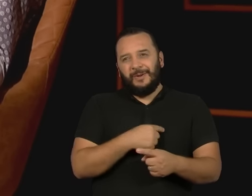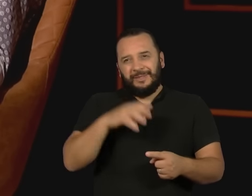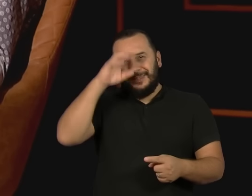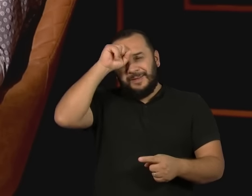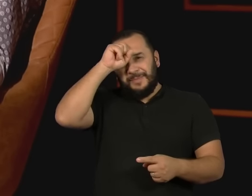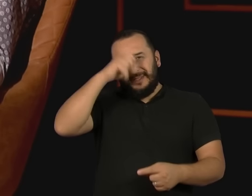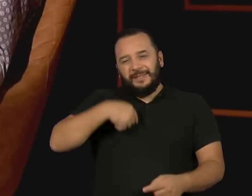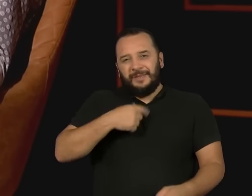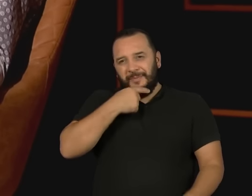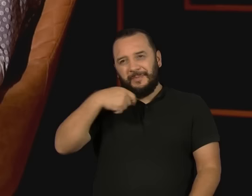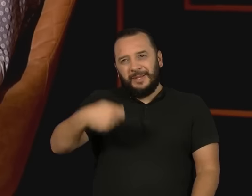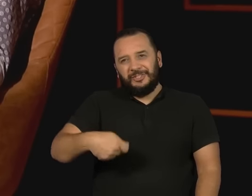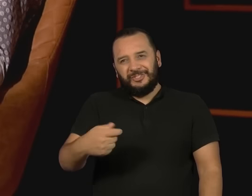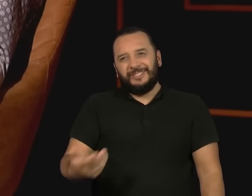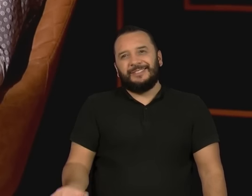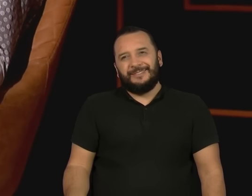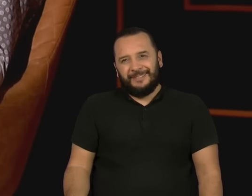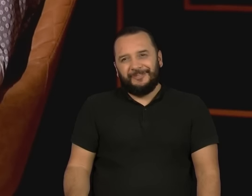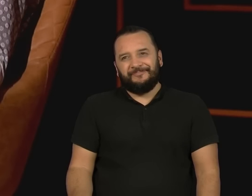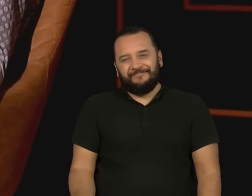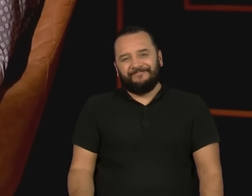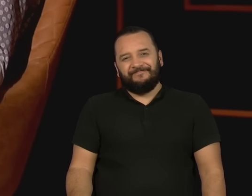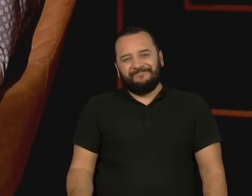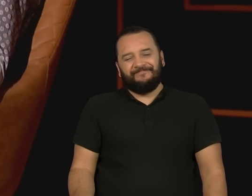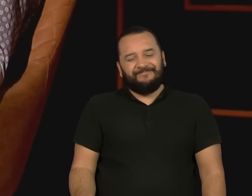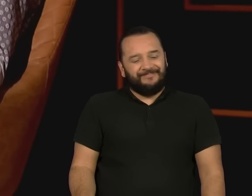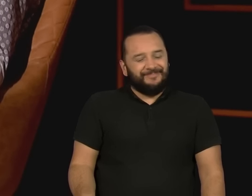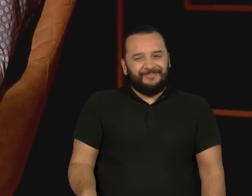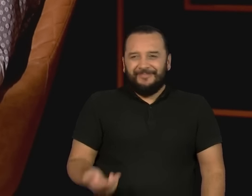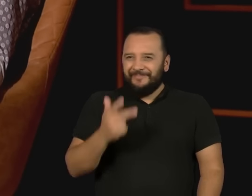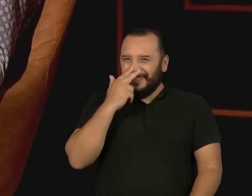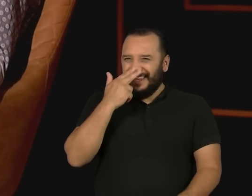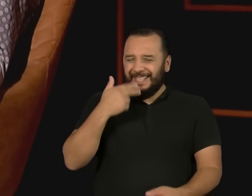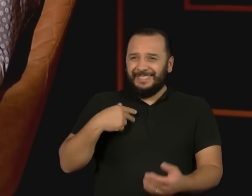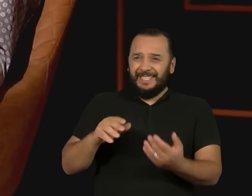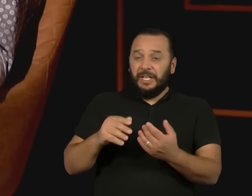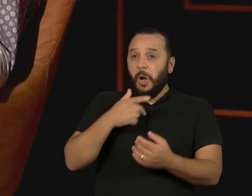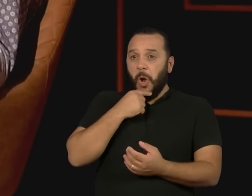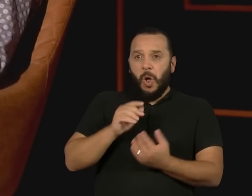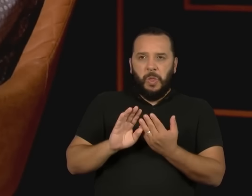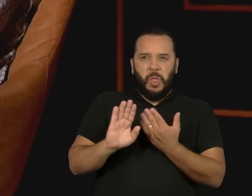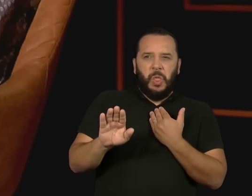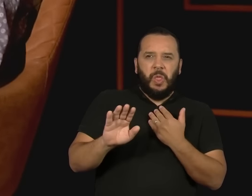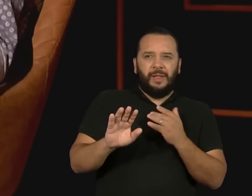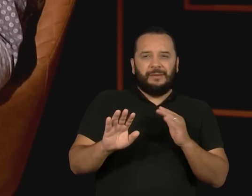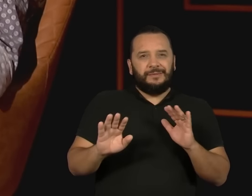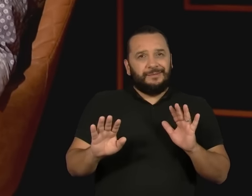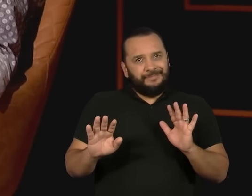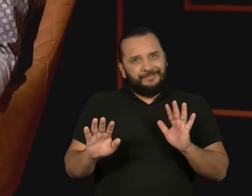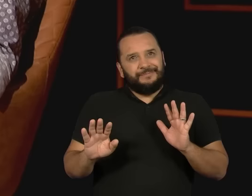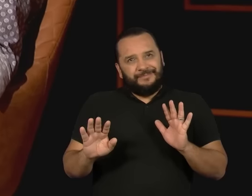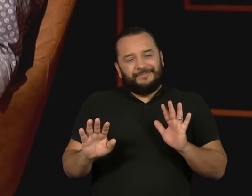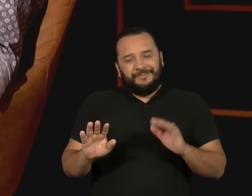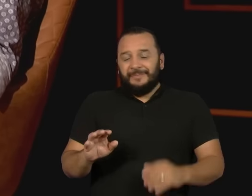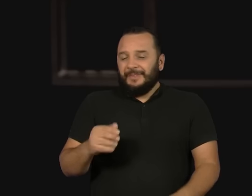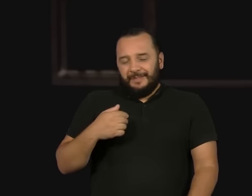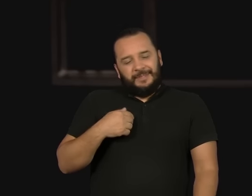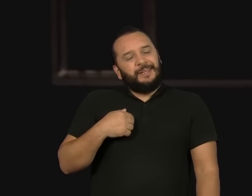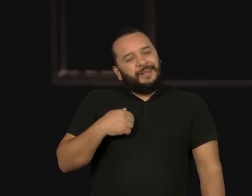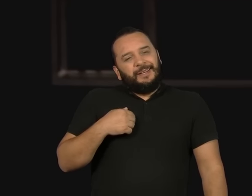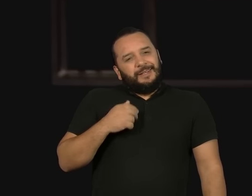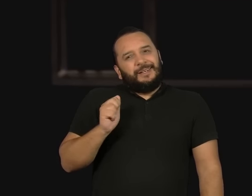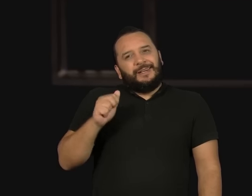que isso vira uma coisa afastada do masculino. Enfim, Fafá Fagundes, um